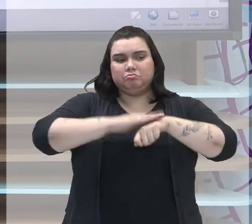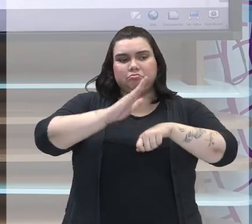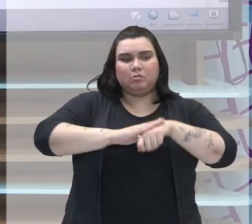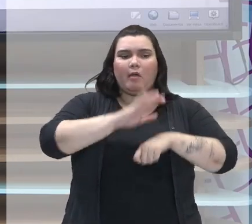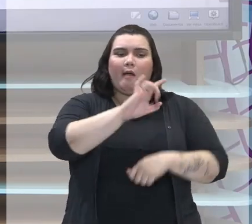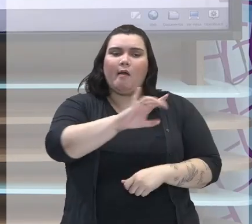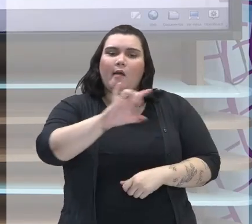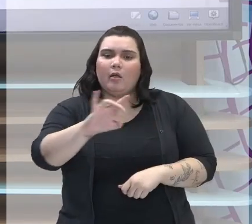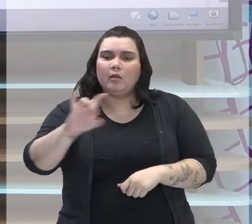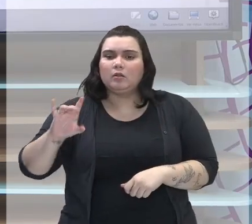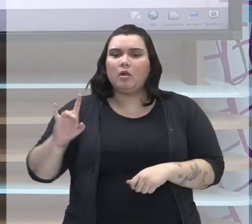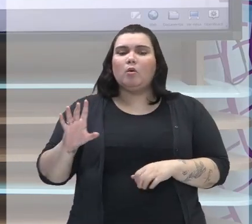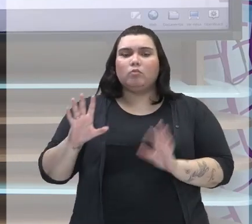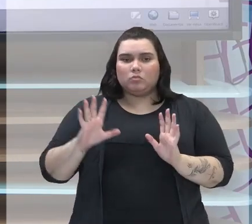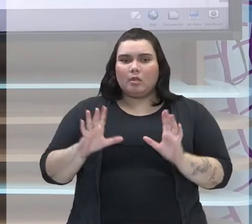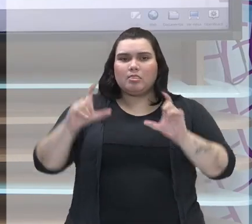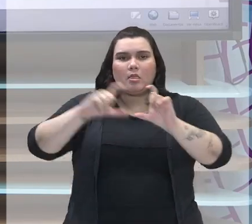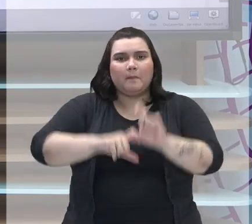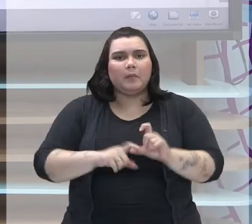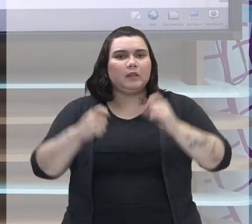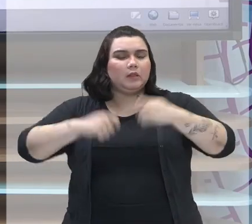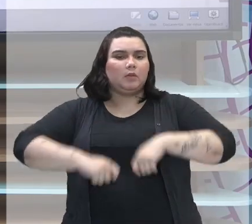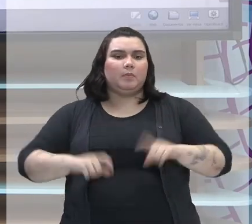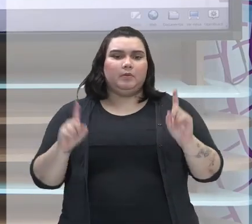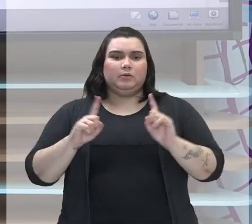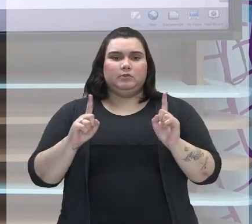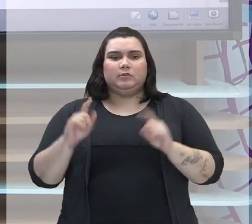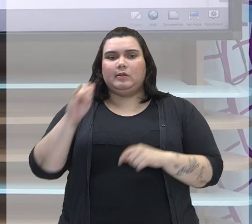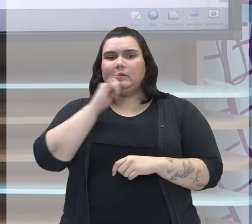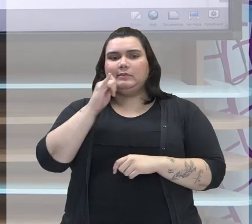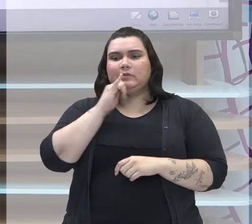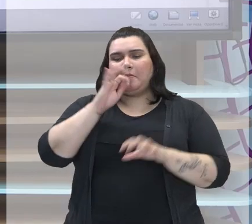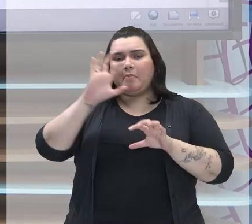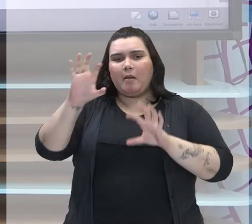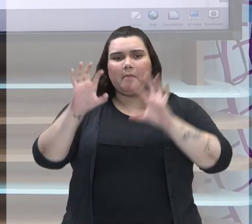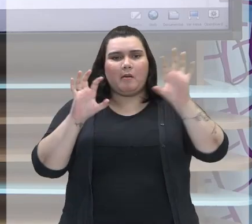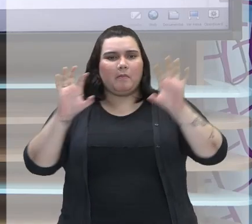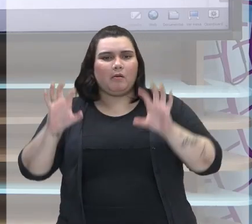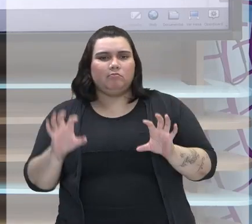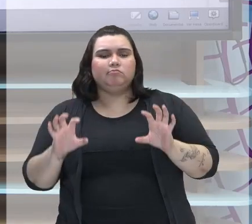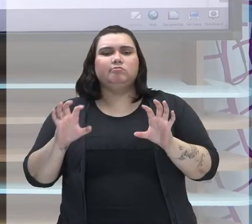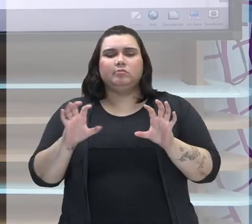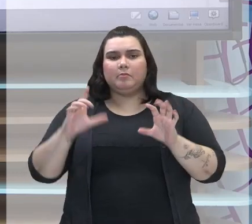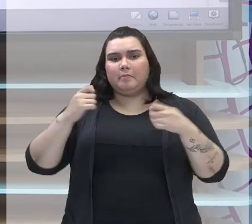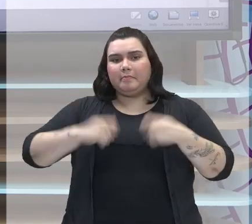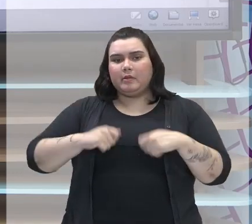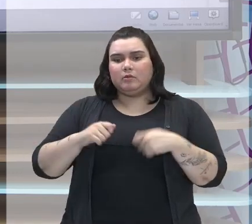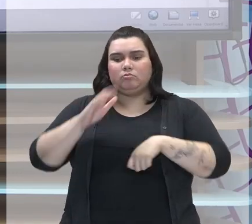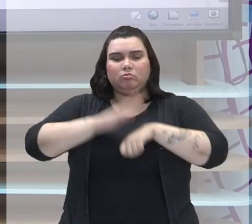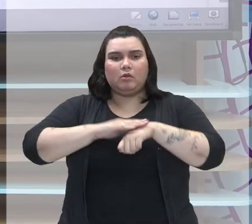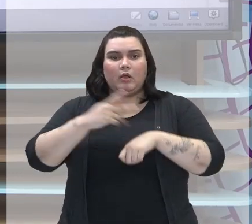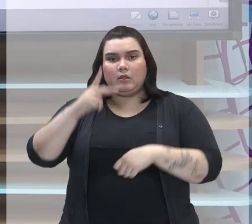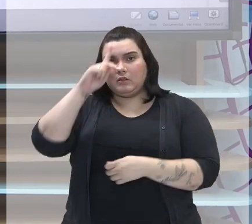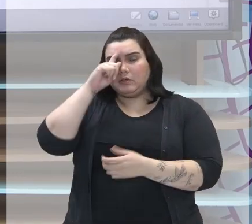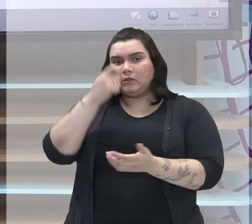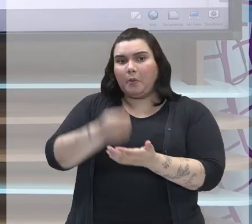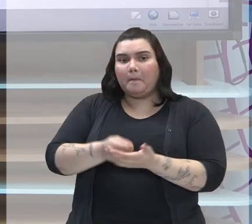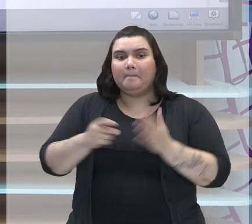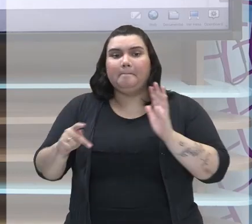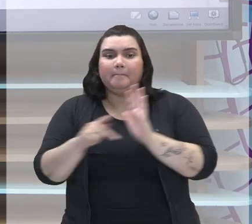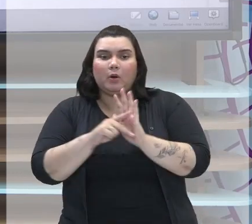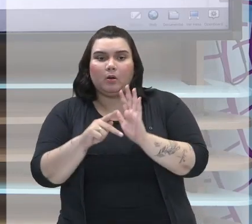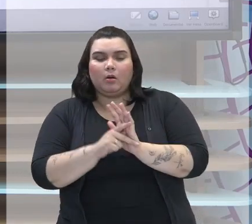autônomas. A região ali, né, da província do Grão-Pará, ela precisa tomar as suas decisões,